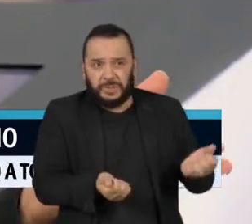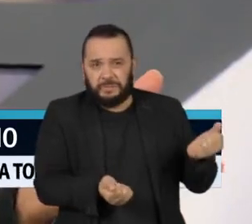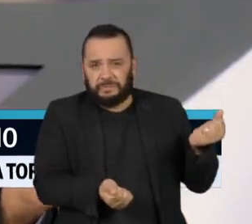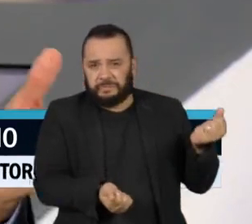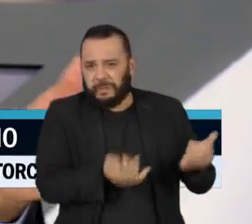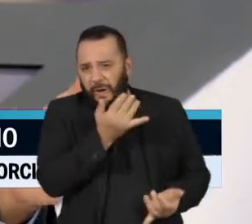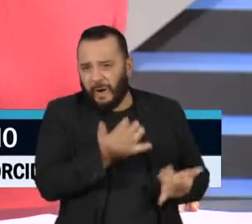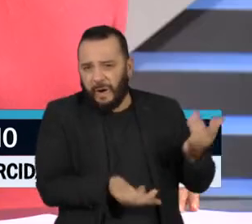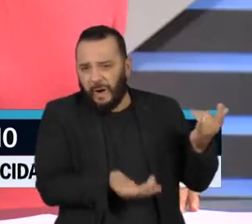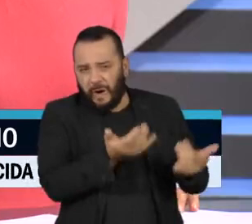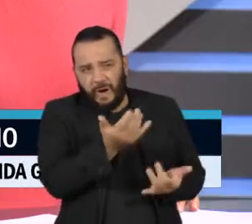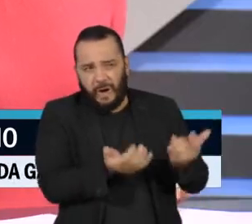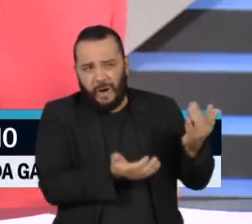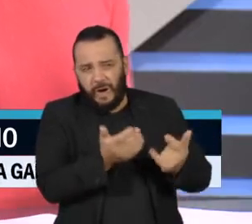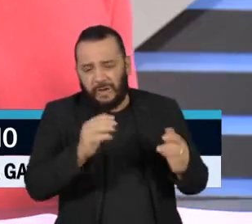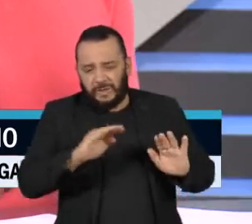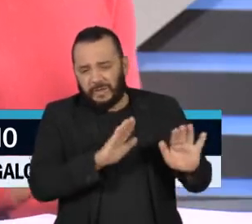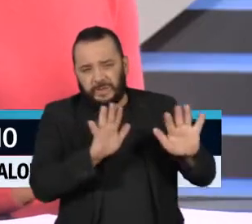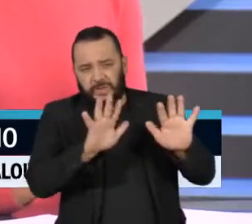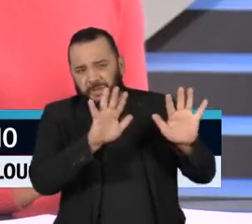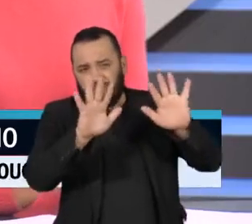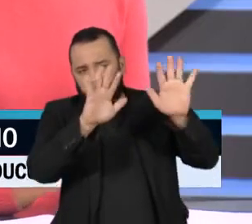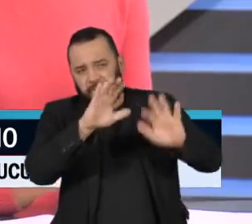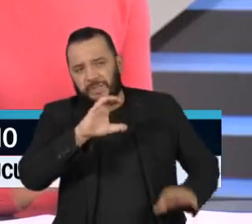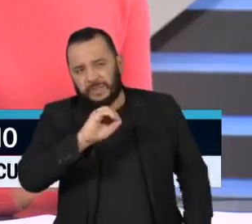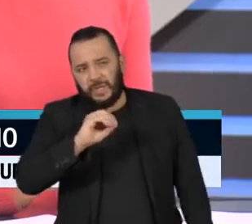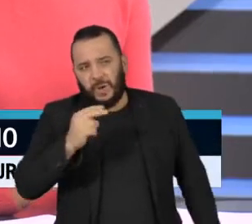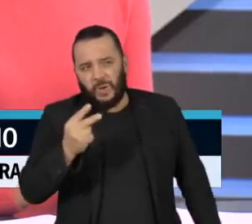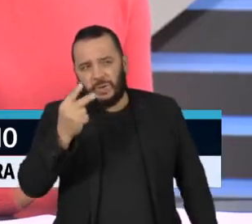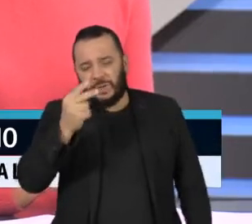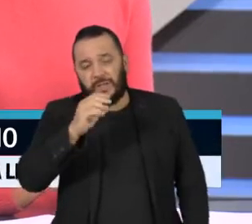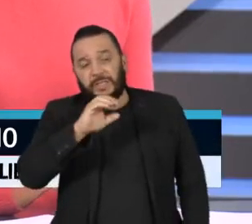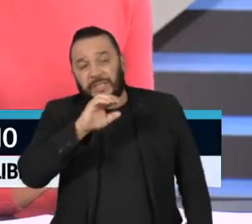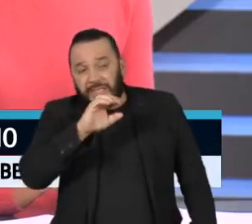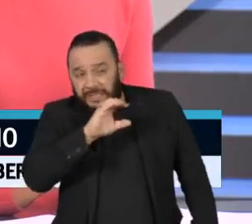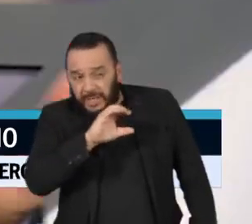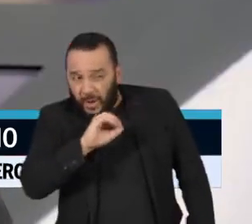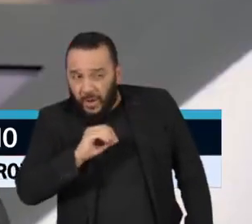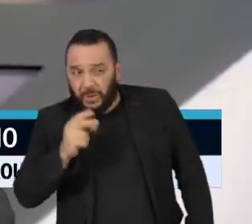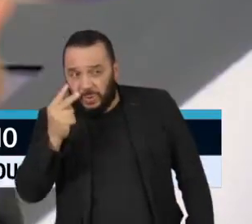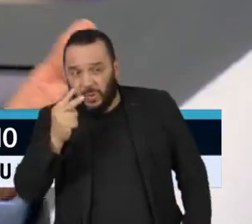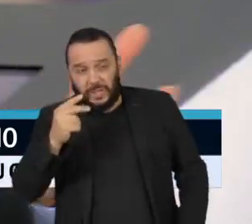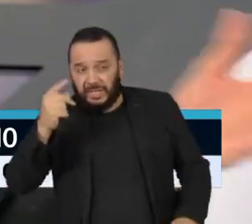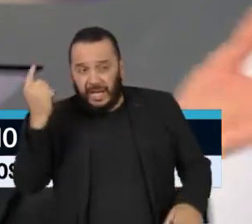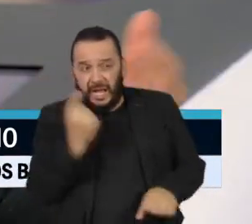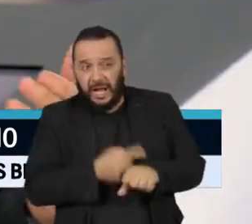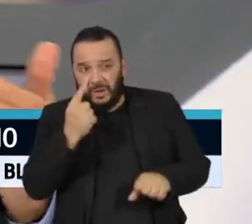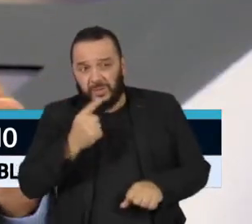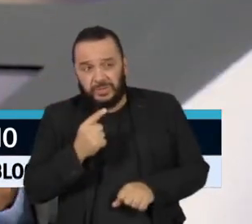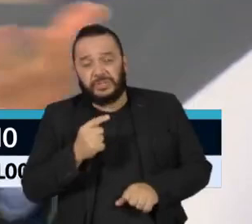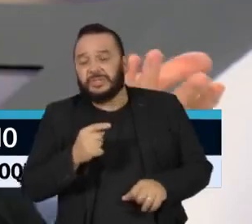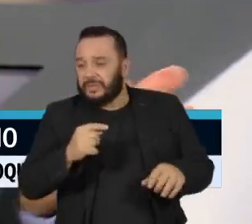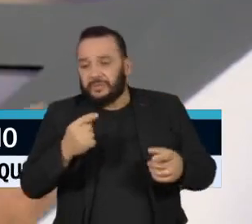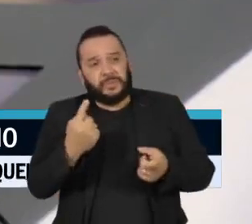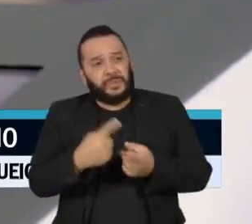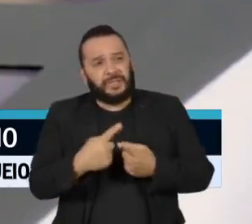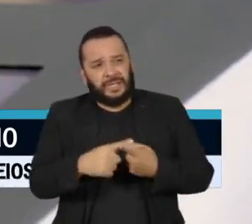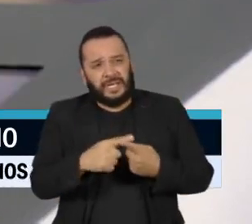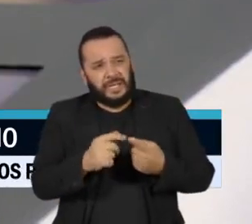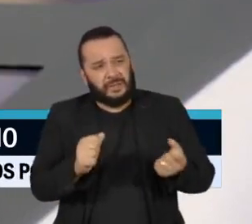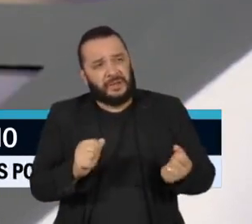o gás efeito de gás carbônico atmosfera é maior do que qualquer outro planeta de qualquer outra outro país porque tá queimando tão queimando as